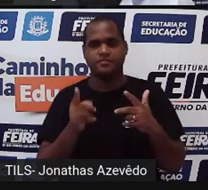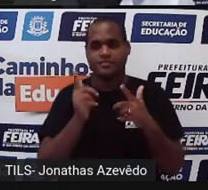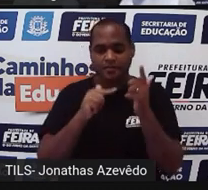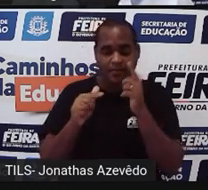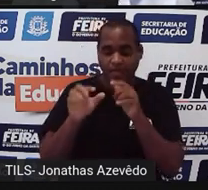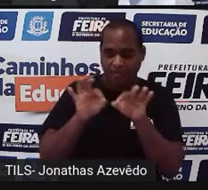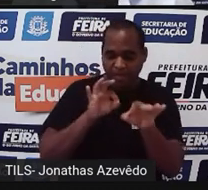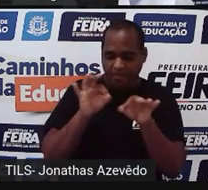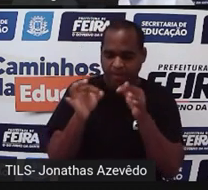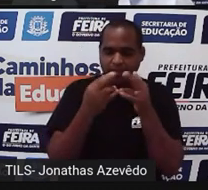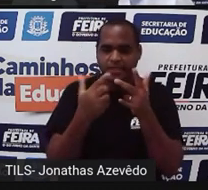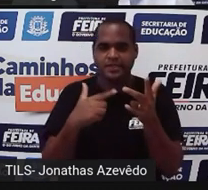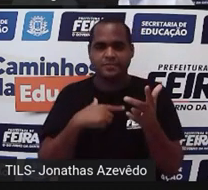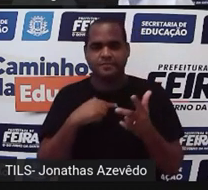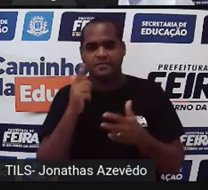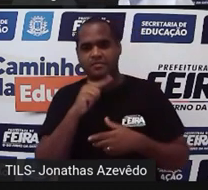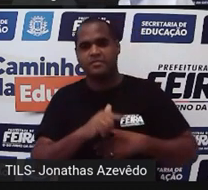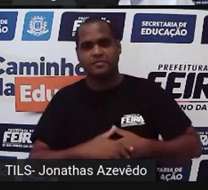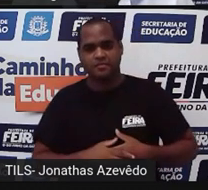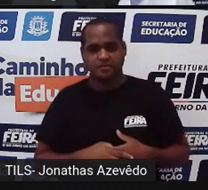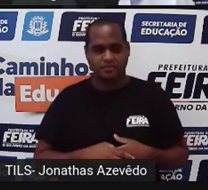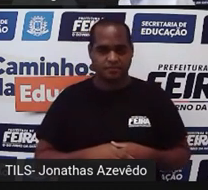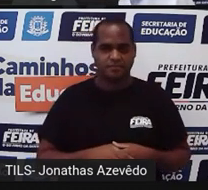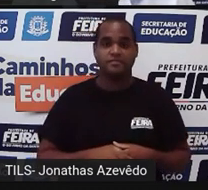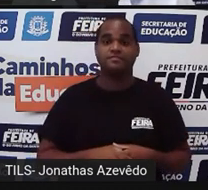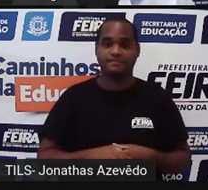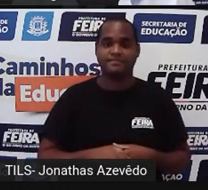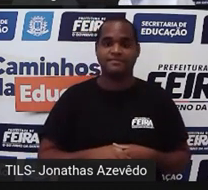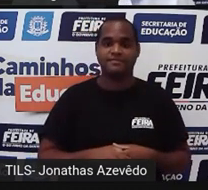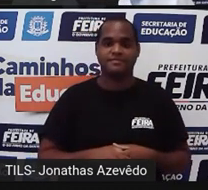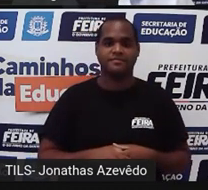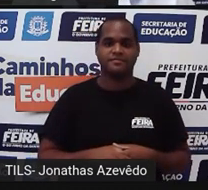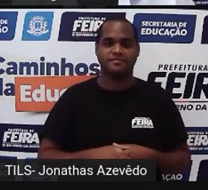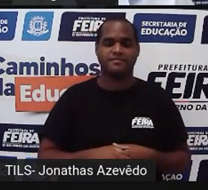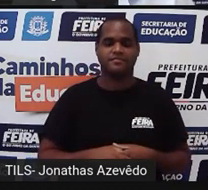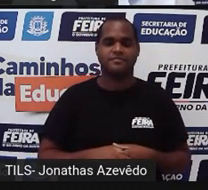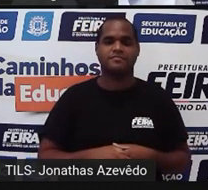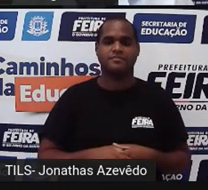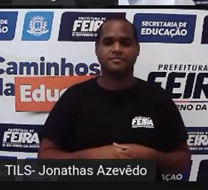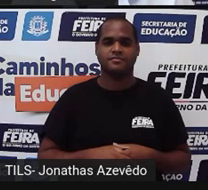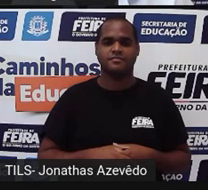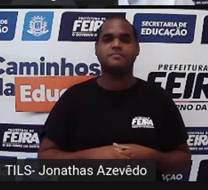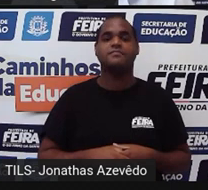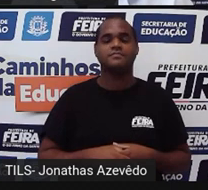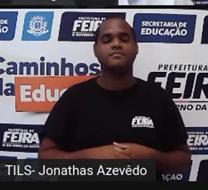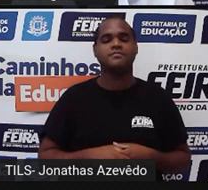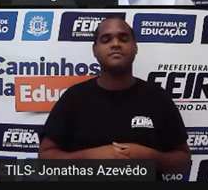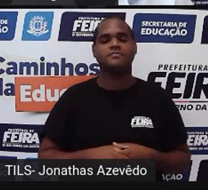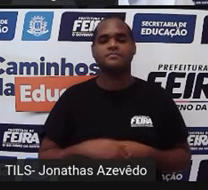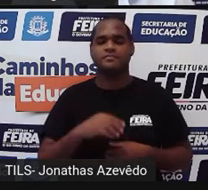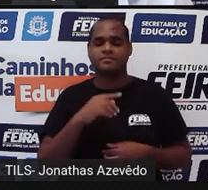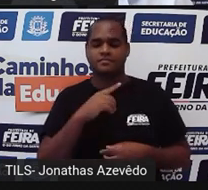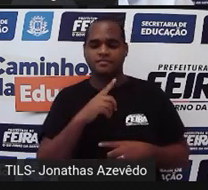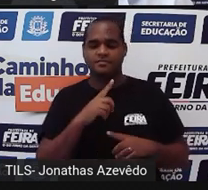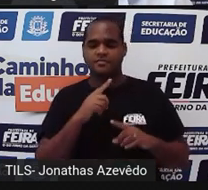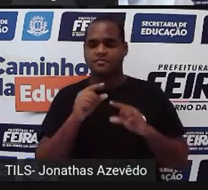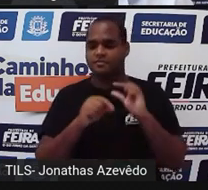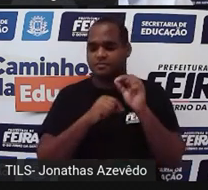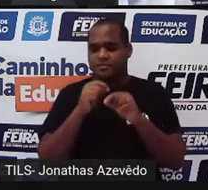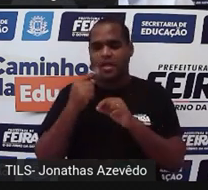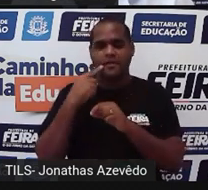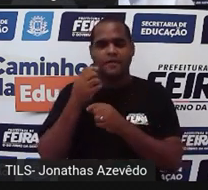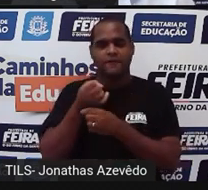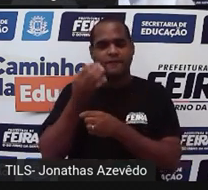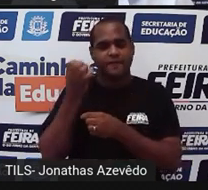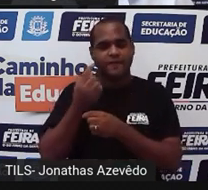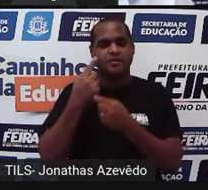outro plano de ação, certo? Então, reescrevendo ali as equações que a gente